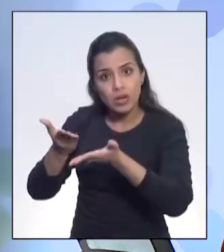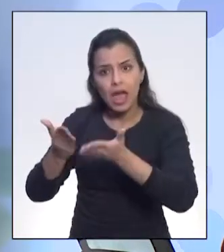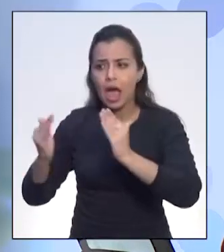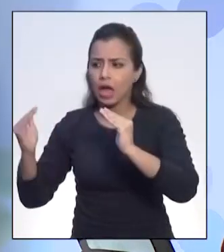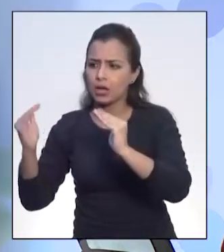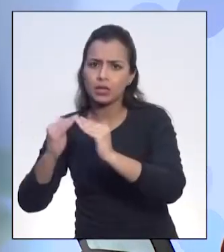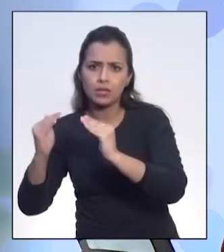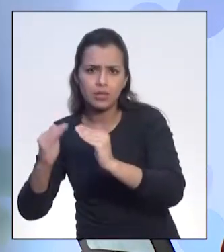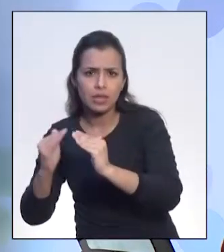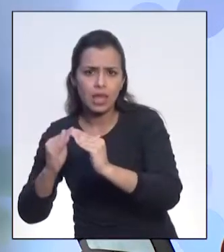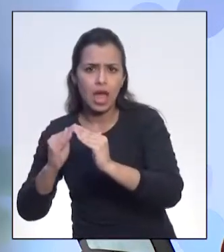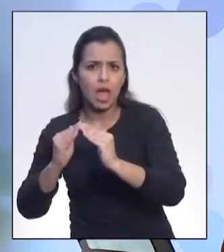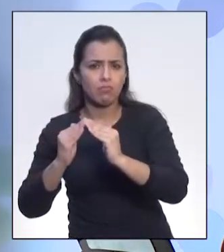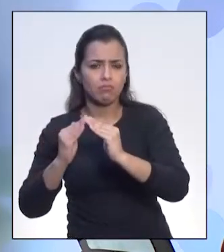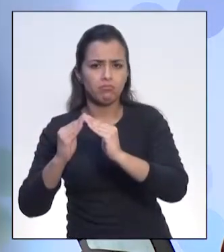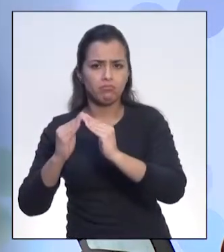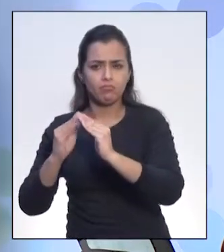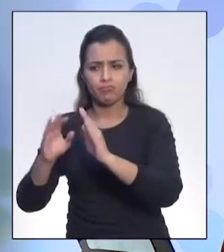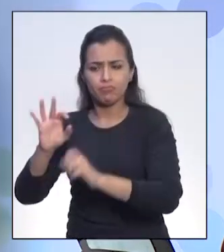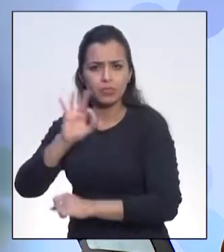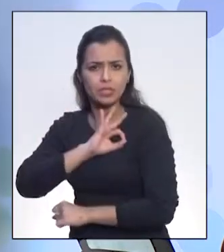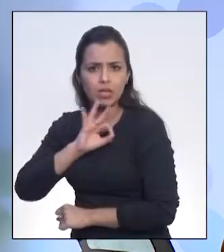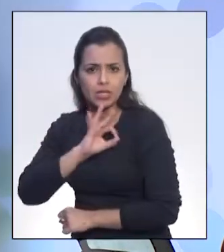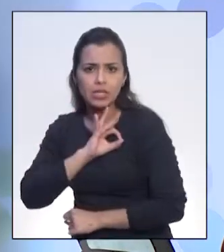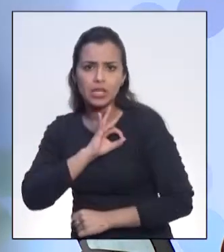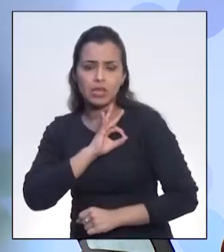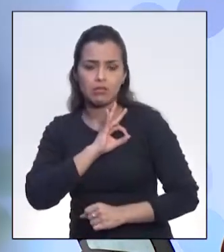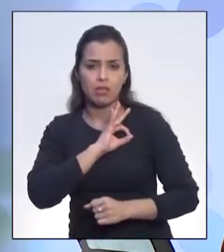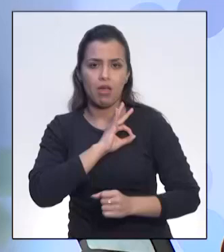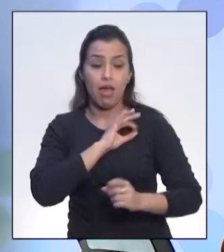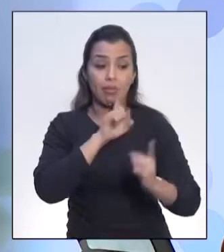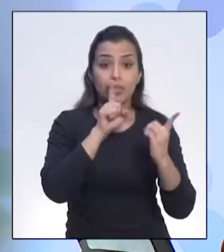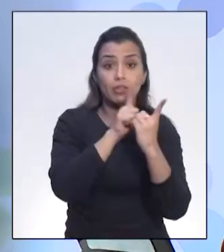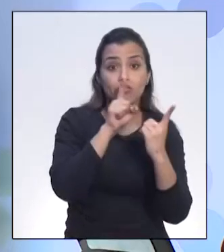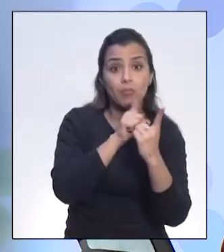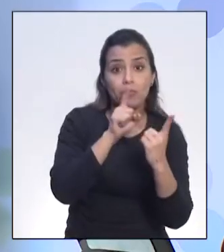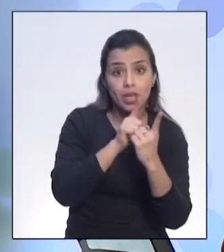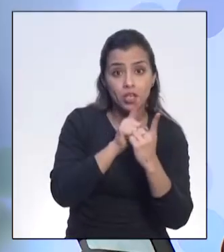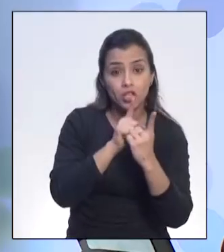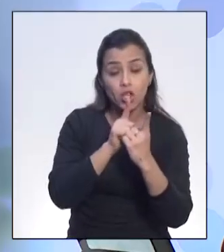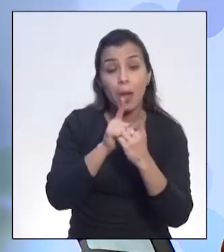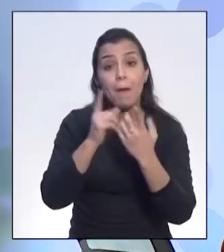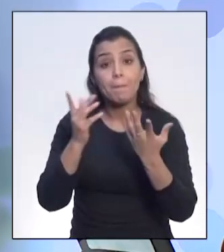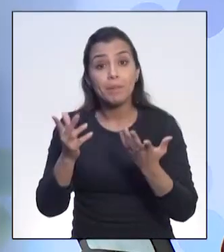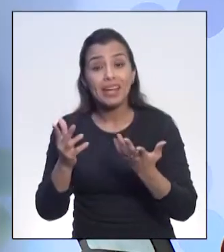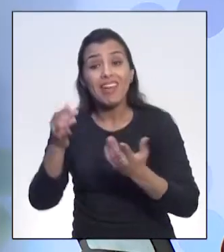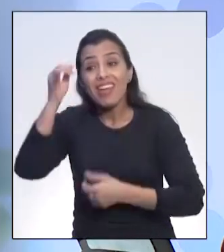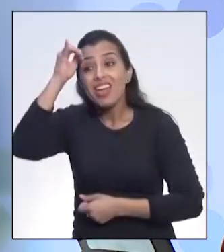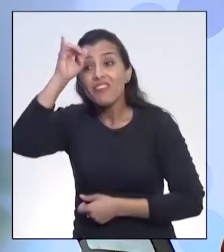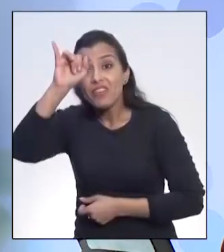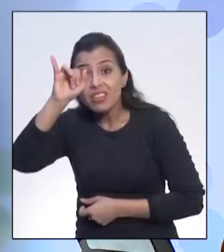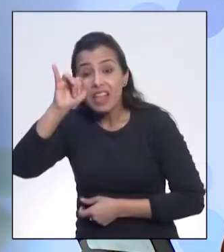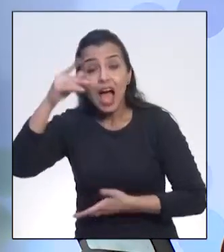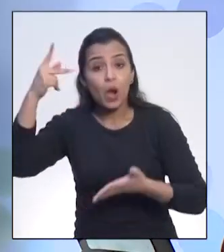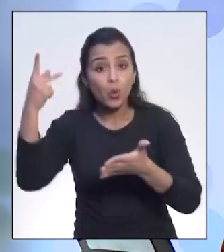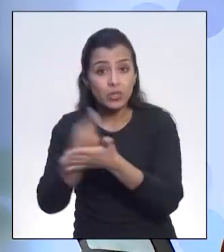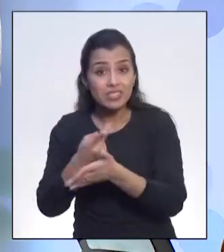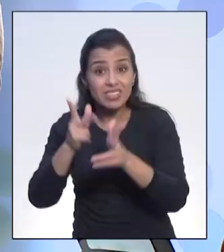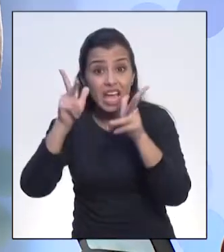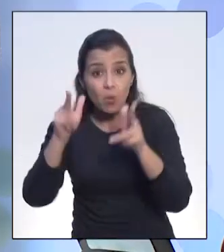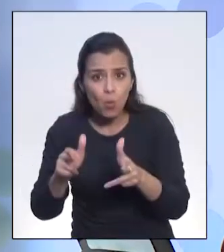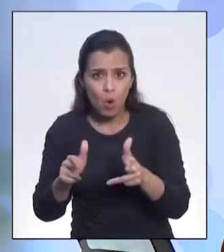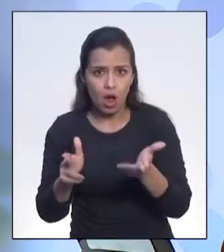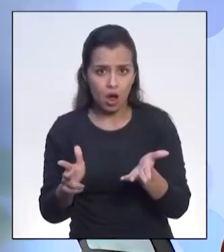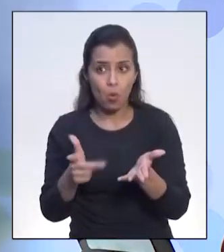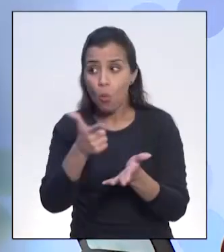delegacias, abrigos, ouvidorias, para que o que aconteceu com Maria da Penha não aconteça com outras mulheres. Então, nós temos